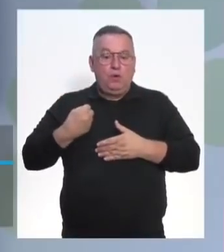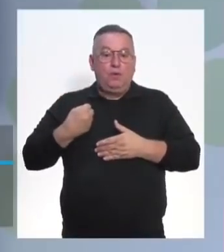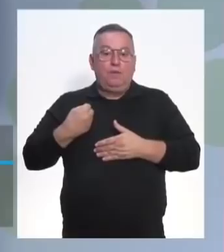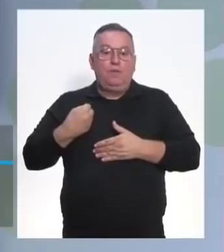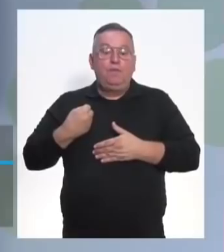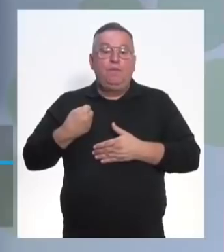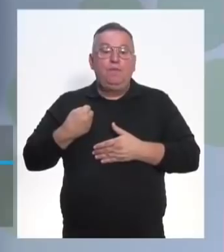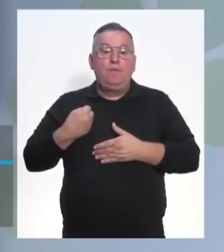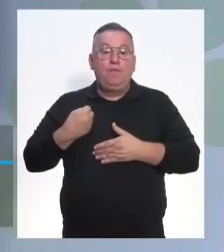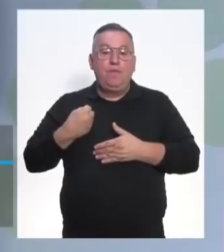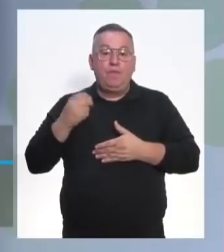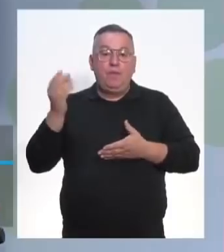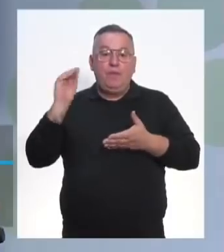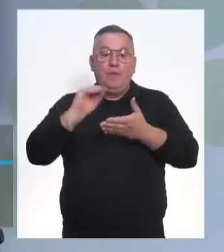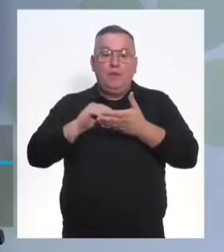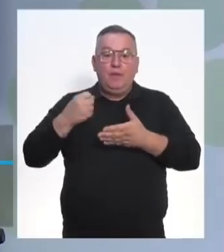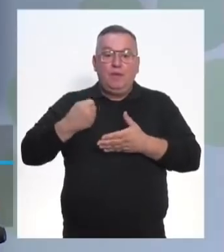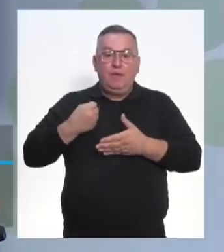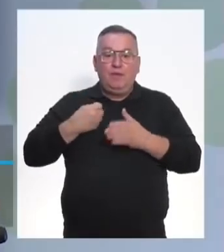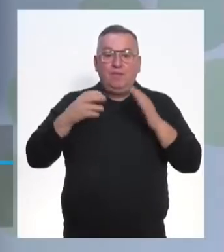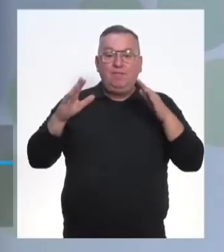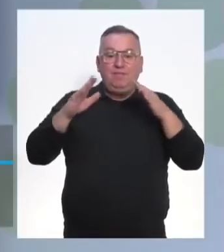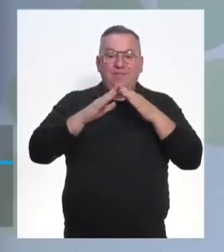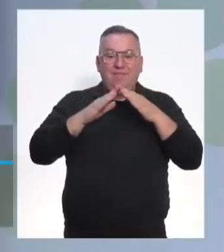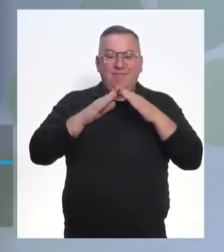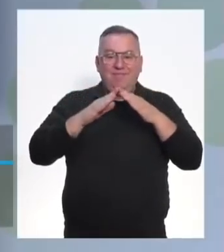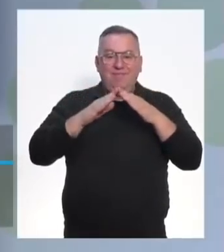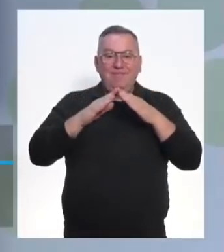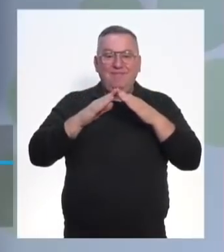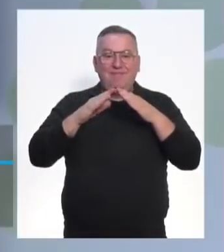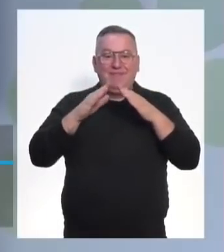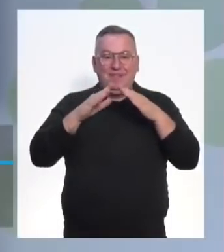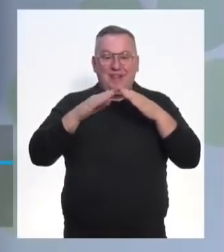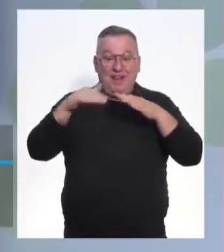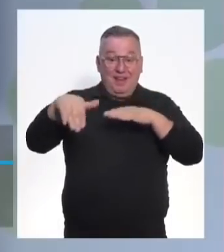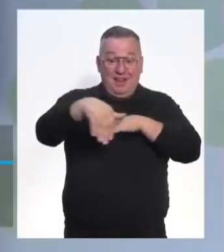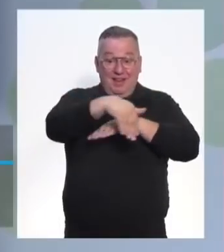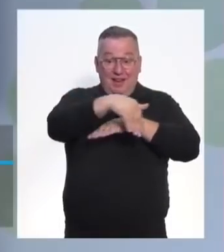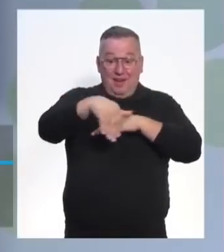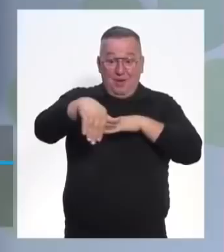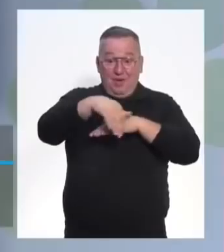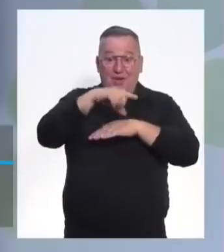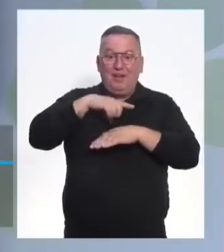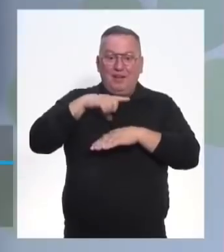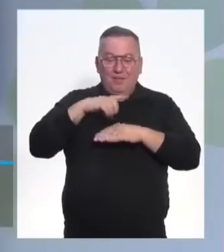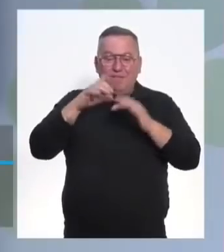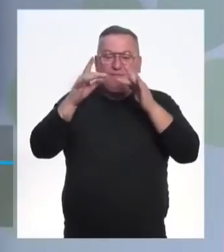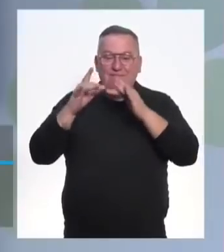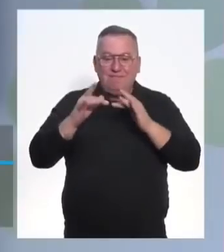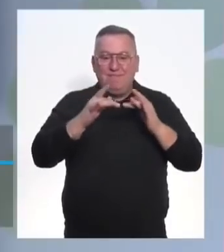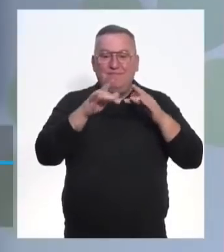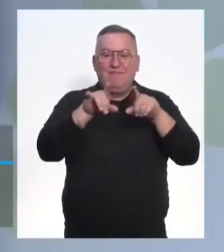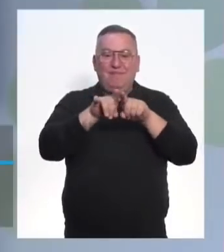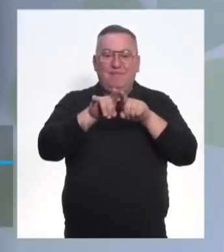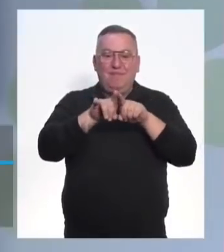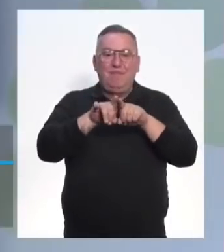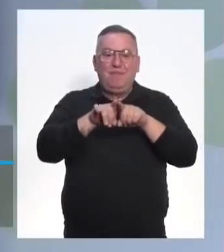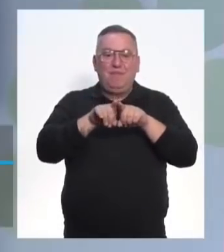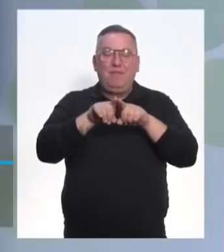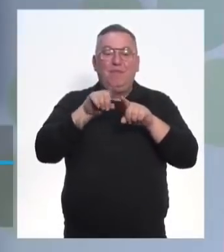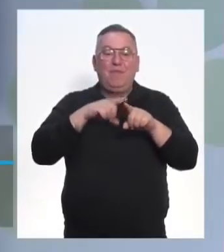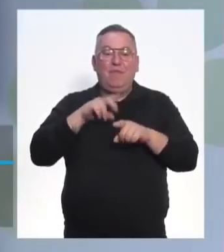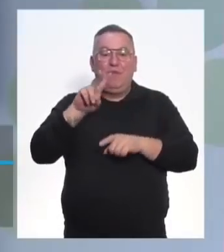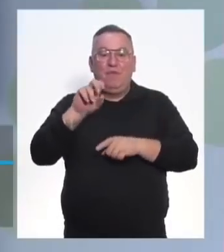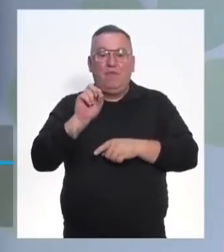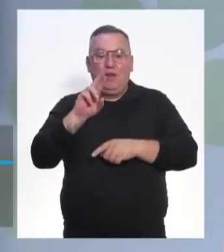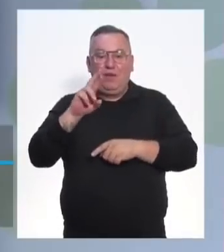encontrou um número, ele colocou o número da casa, que é a casa na rua, né? Tem essa relação do